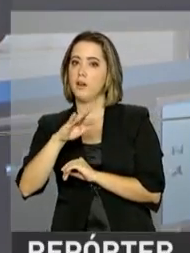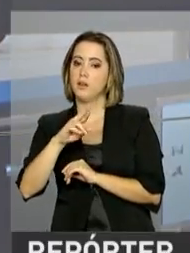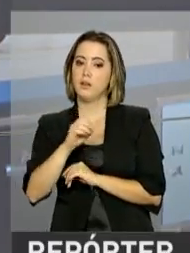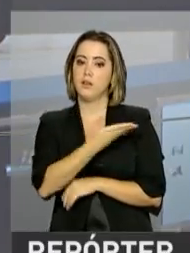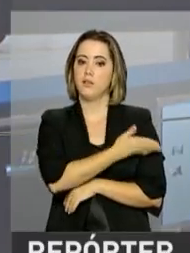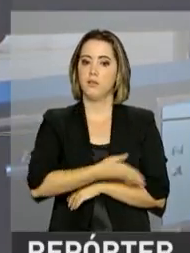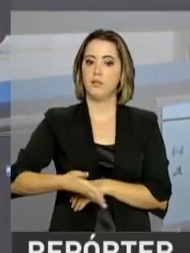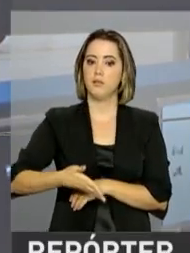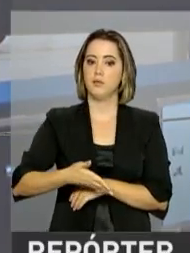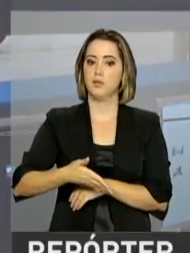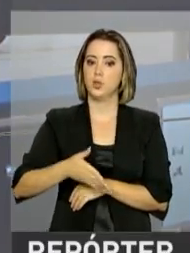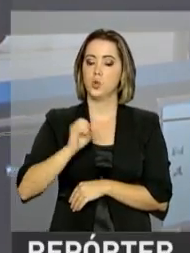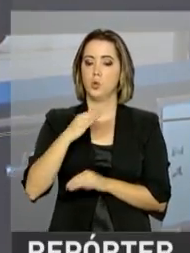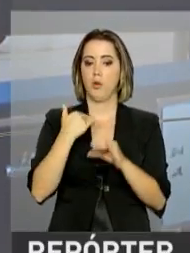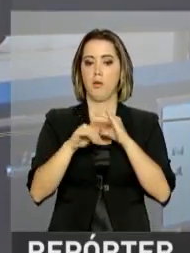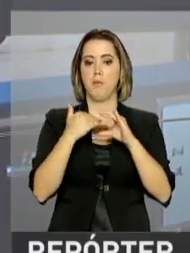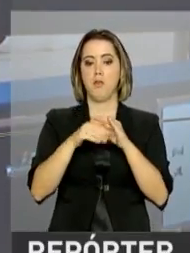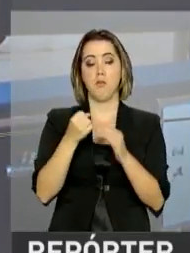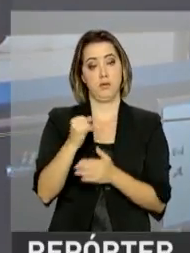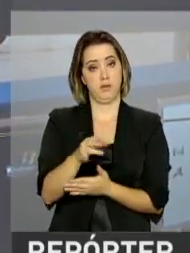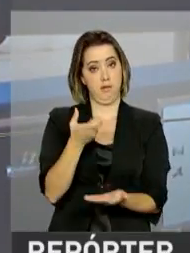endereço